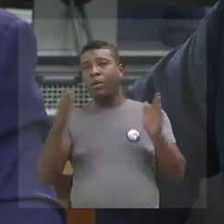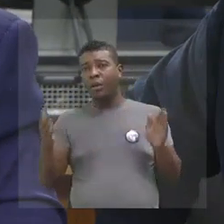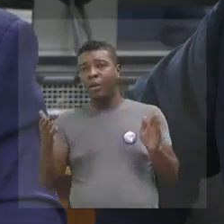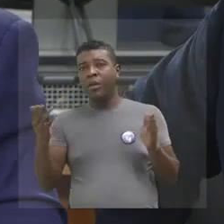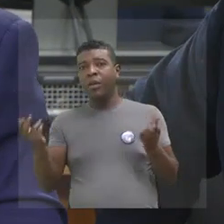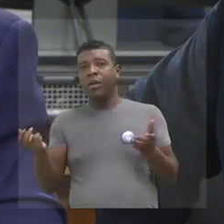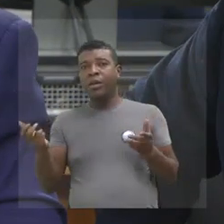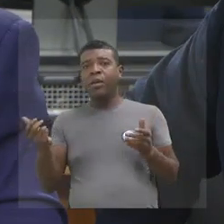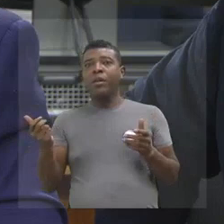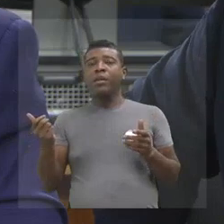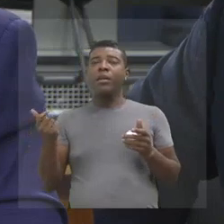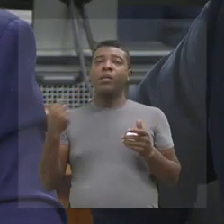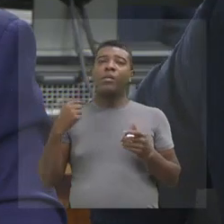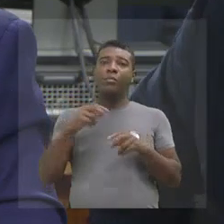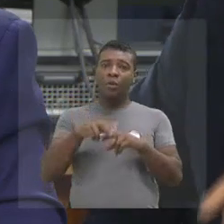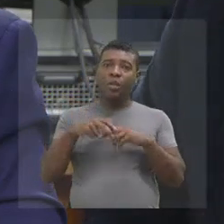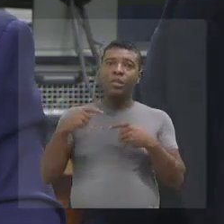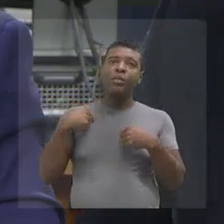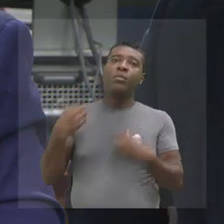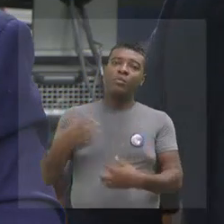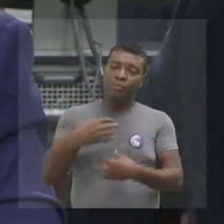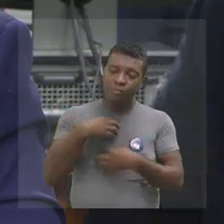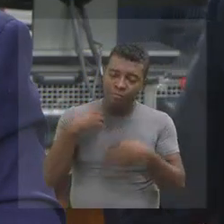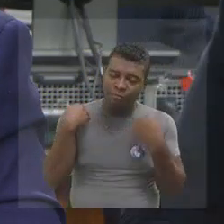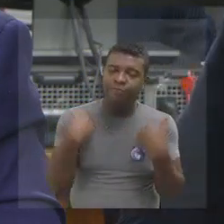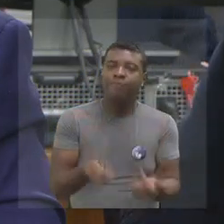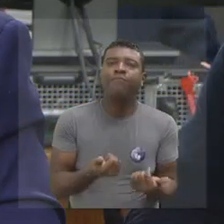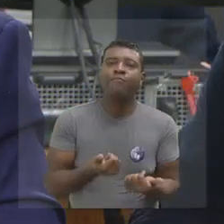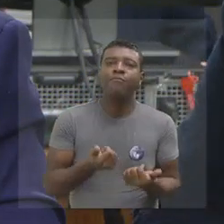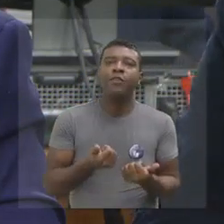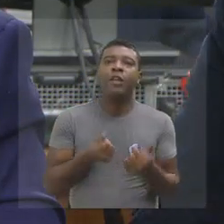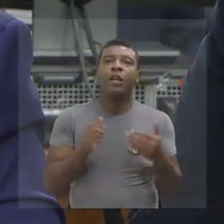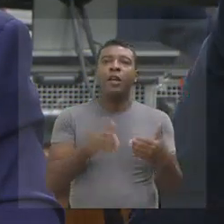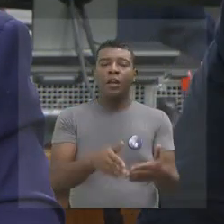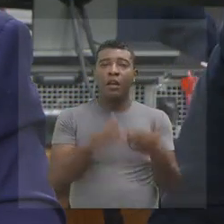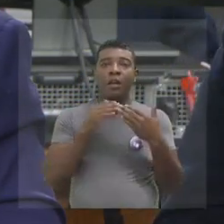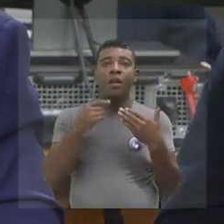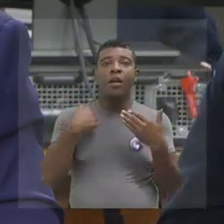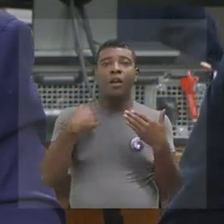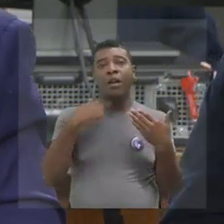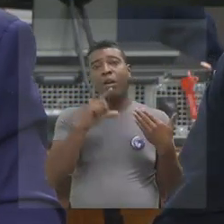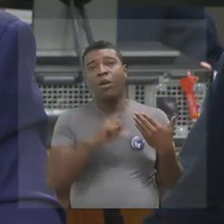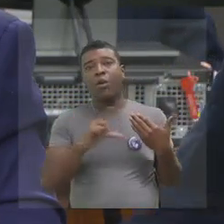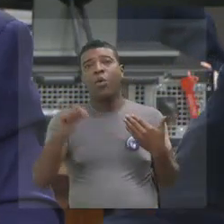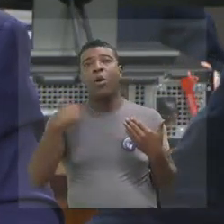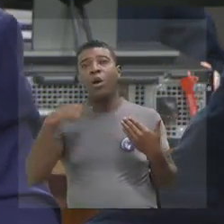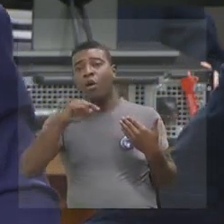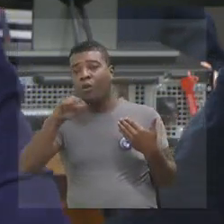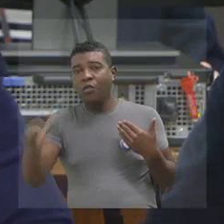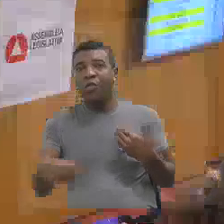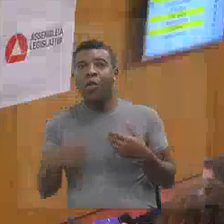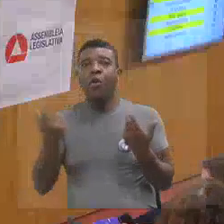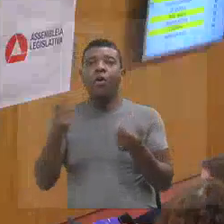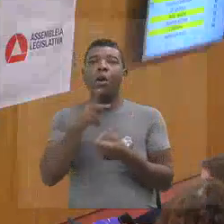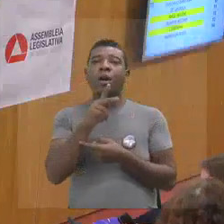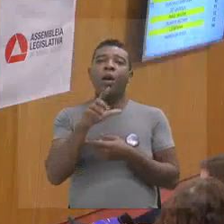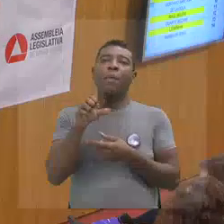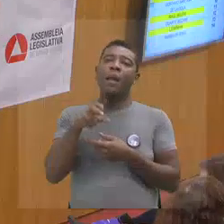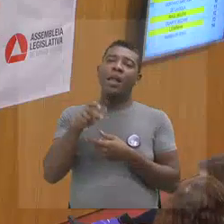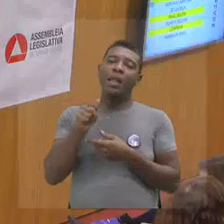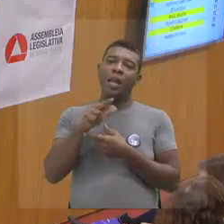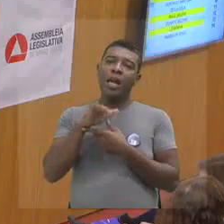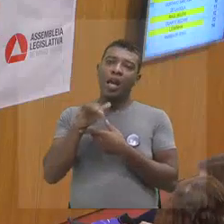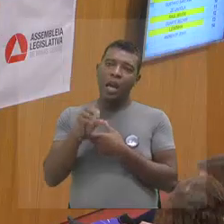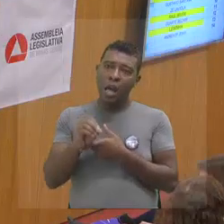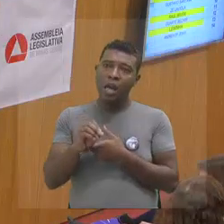é Me Dou por satisfeito e peço a licença para me retirar para descer o plenário Muito obrigado a todos muito